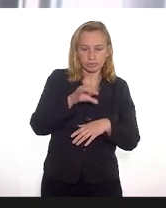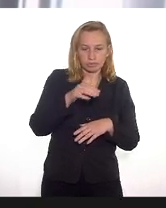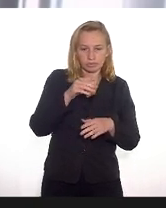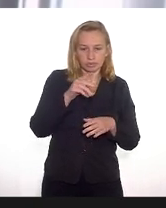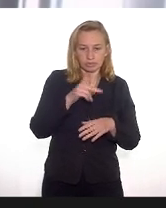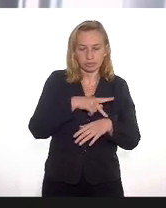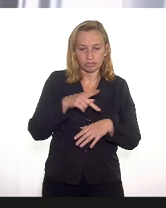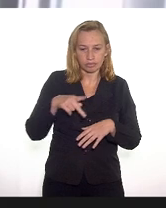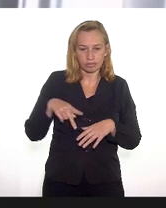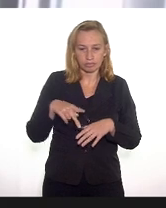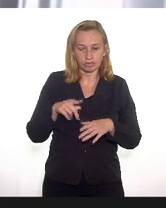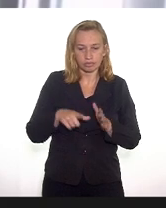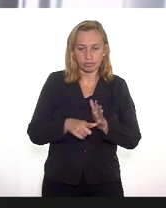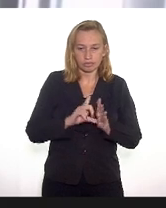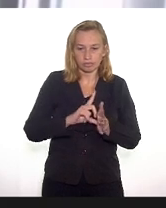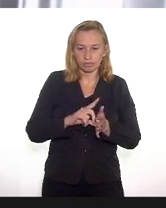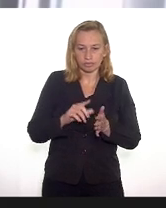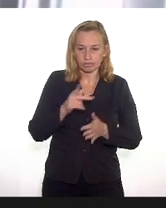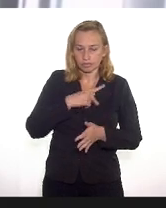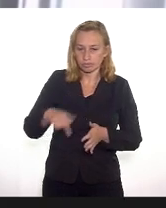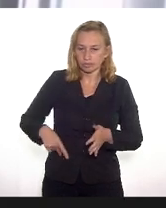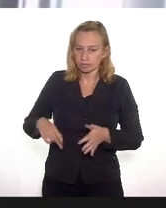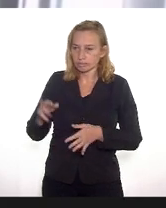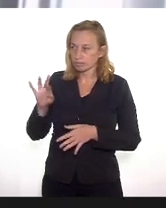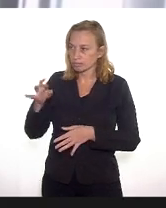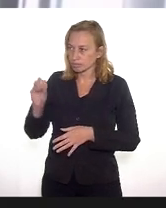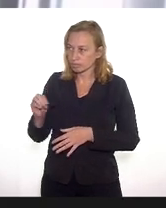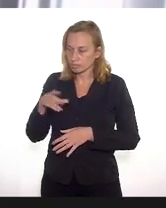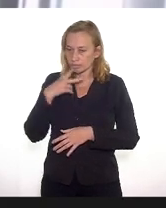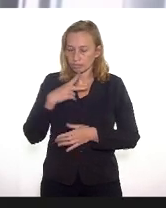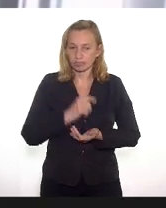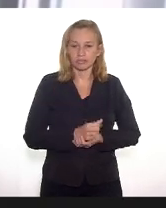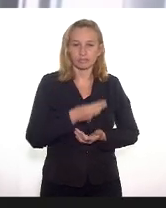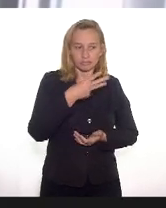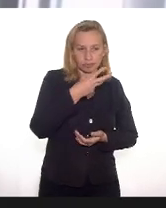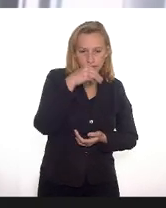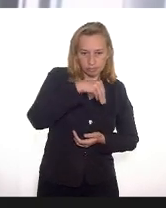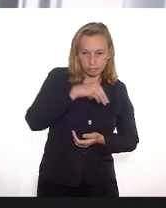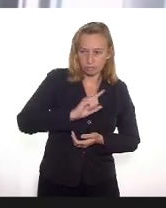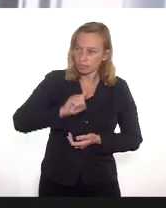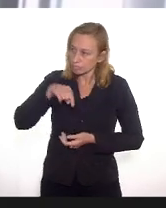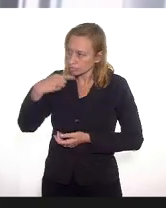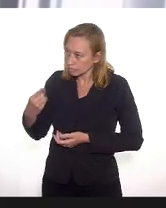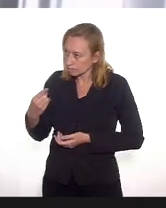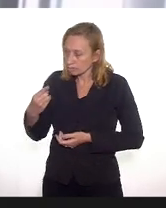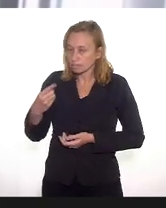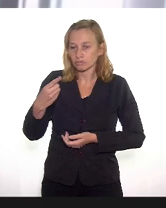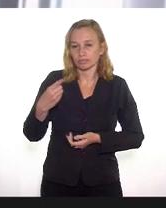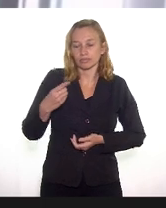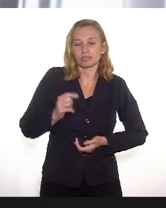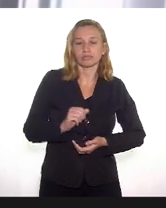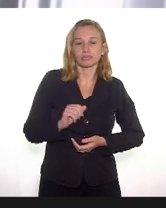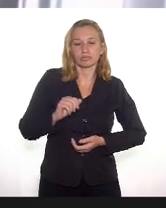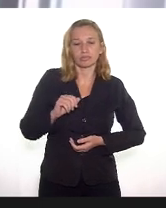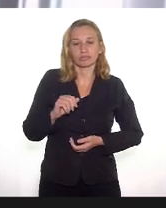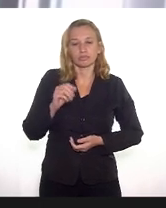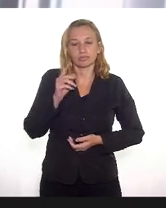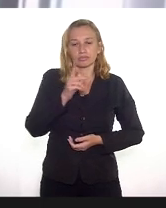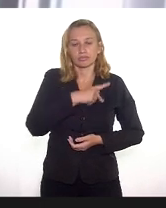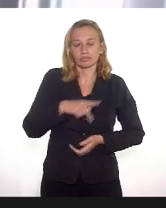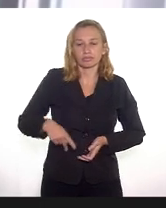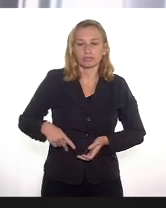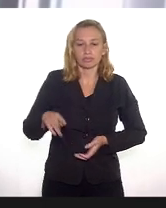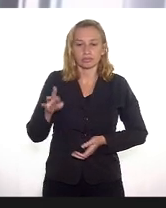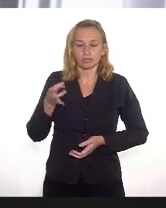do presidente Rogério Pires intervir. Então, Sidney Borges tem 3 minutos, e em seguida eu faço uma sistematização e passo a palavra ao presidente Rogério